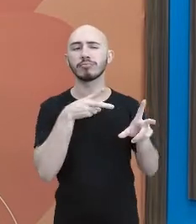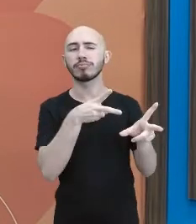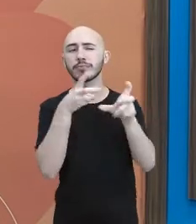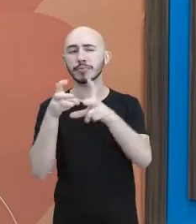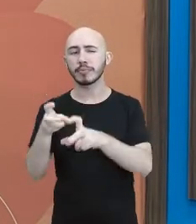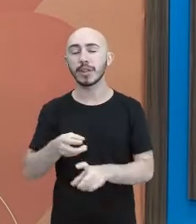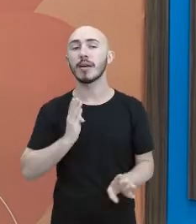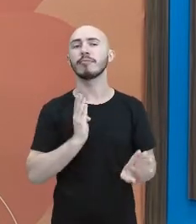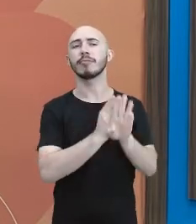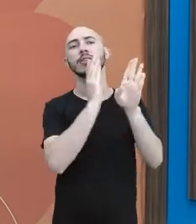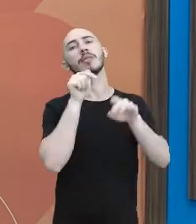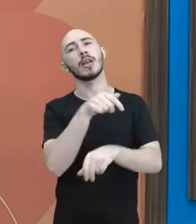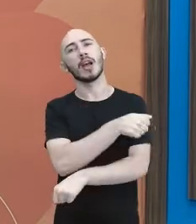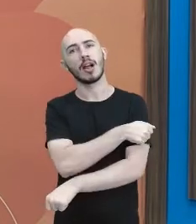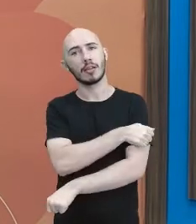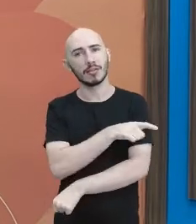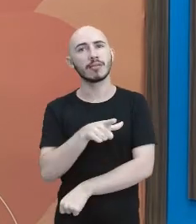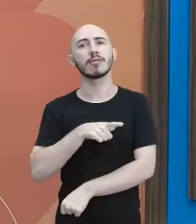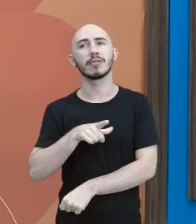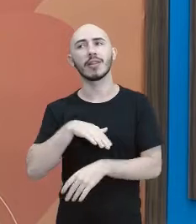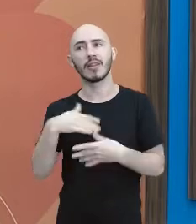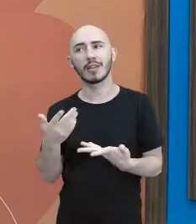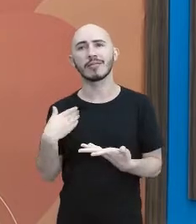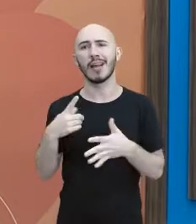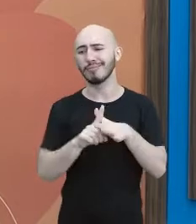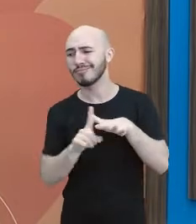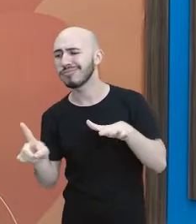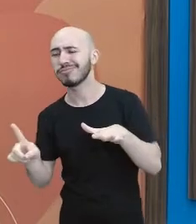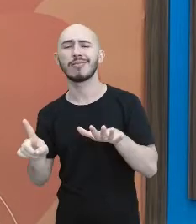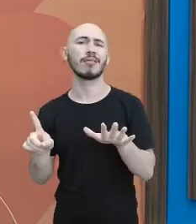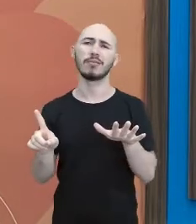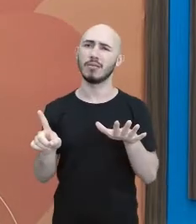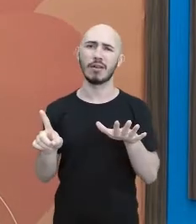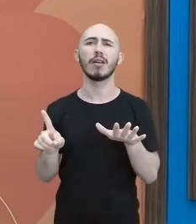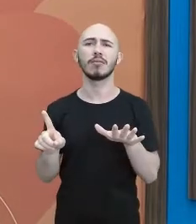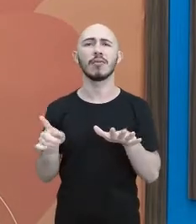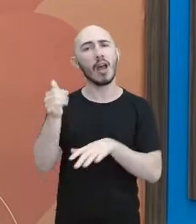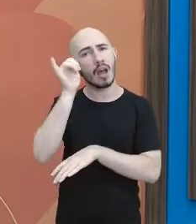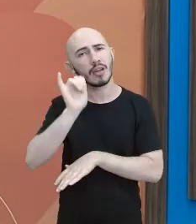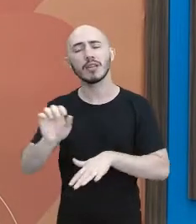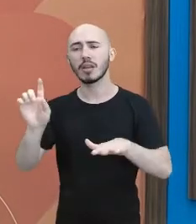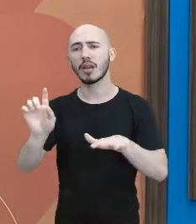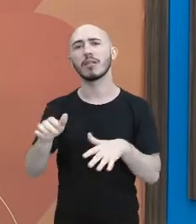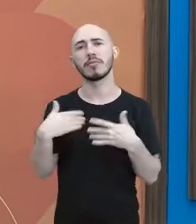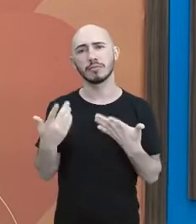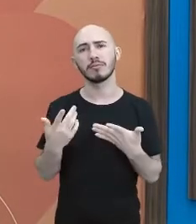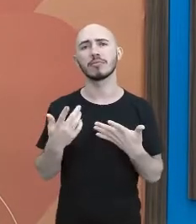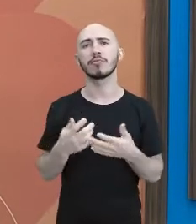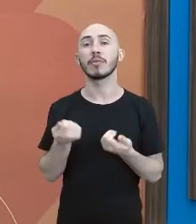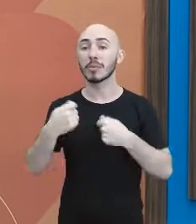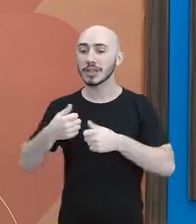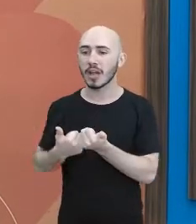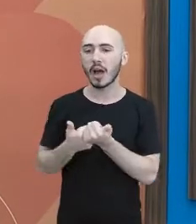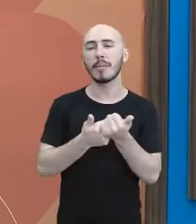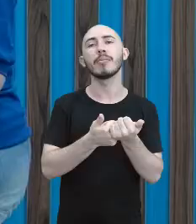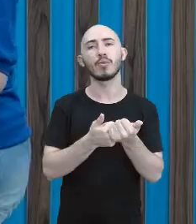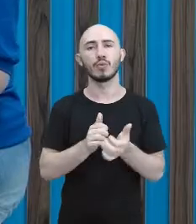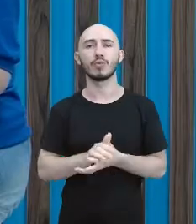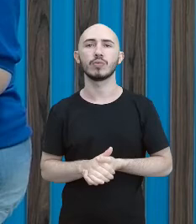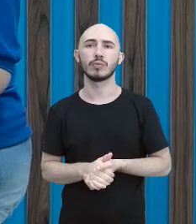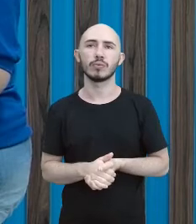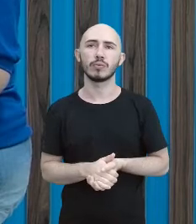para que eles também não fiquem aquém, não fiquem à margem, não é que eles precisam desse apoio, desse suporte.